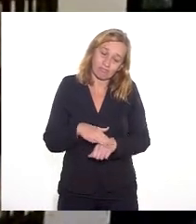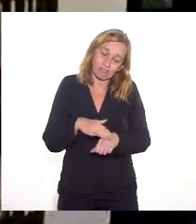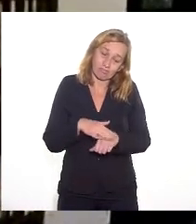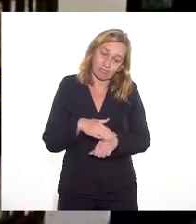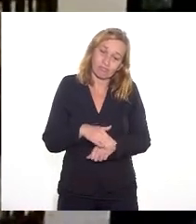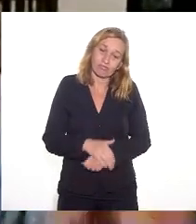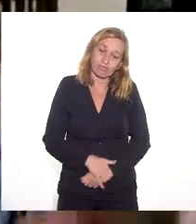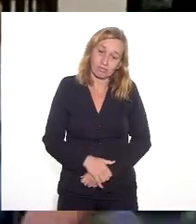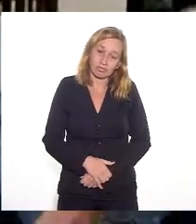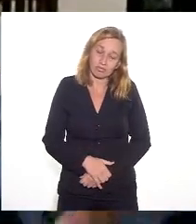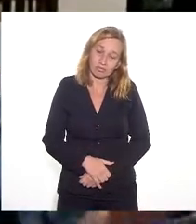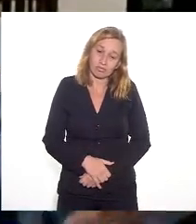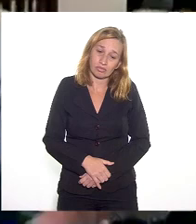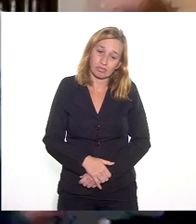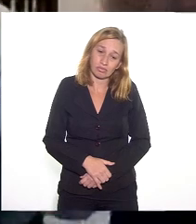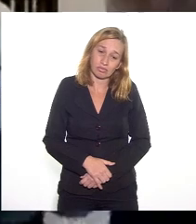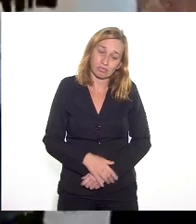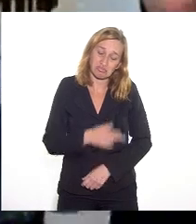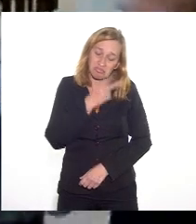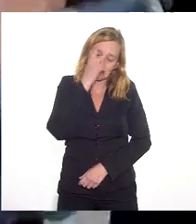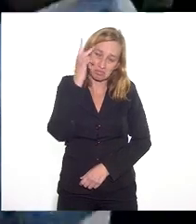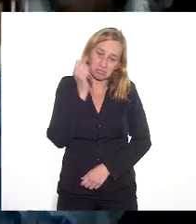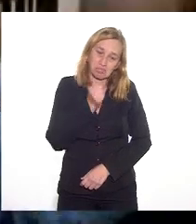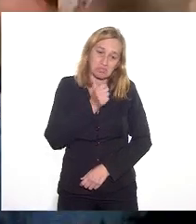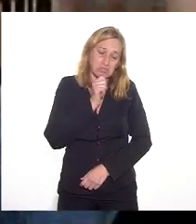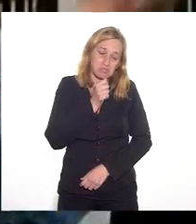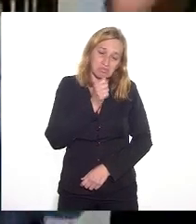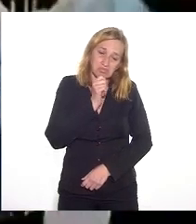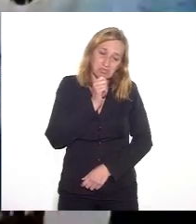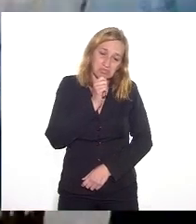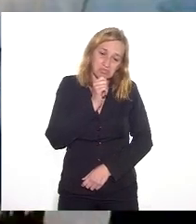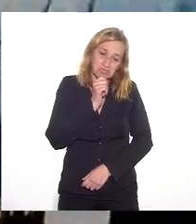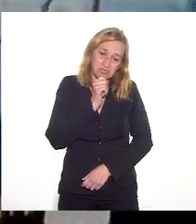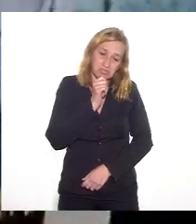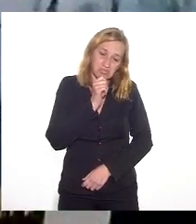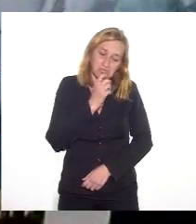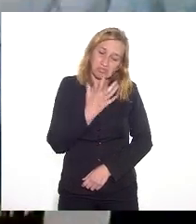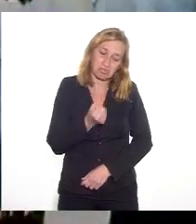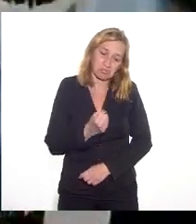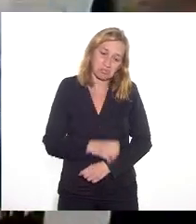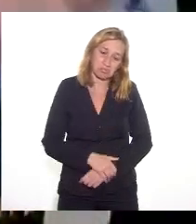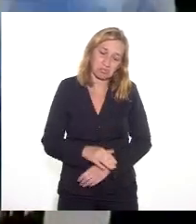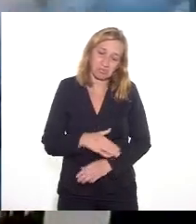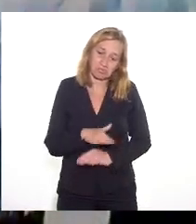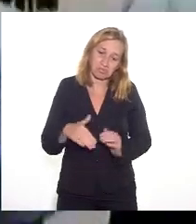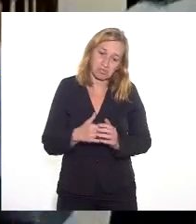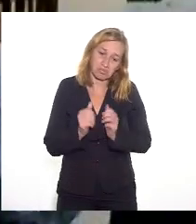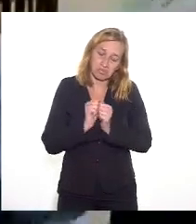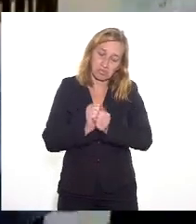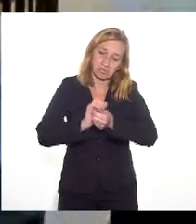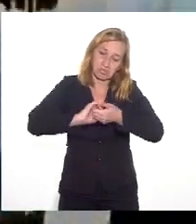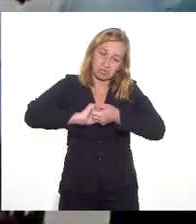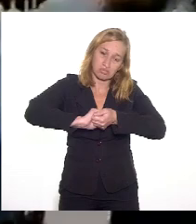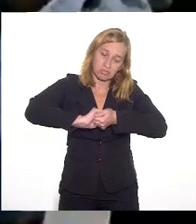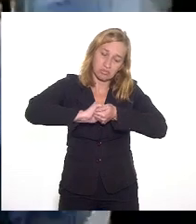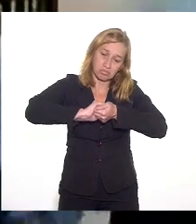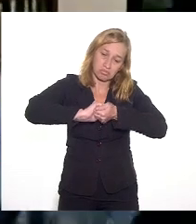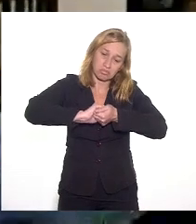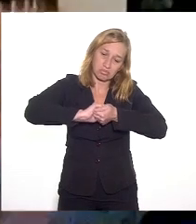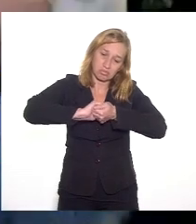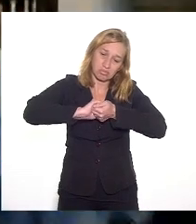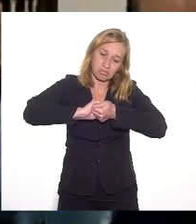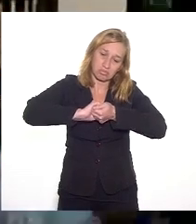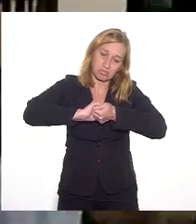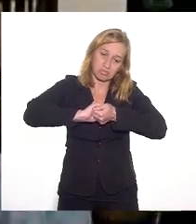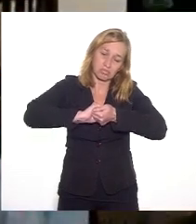vamos... Aquele negócio, ninguém solta a mão. Nós temos aqui, todos nós, agarrar a mão